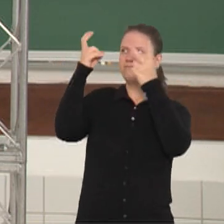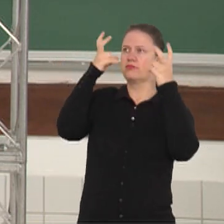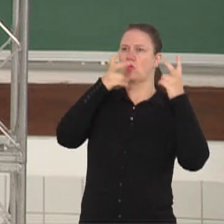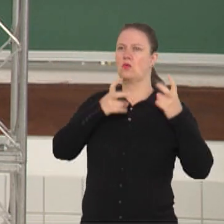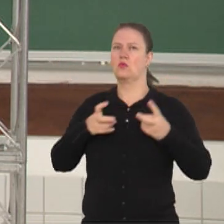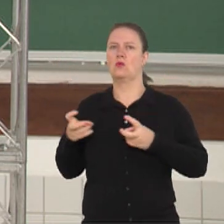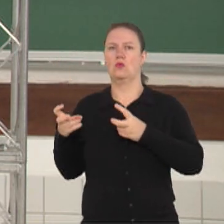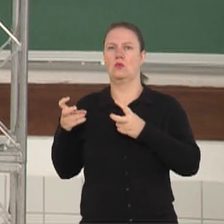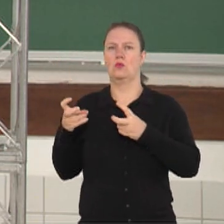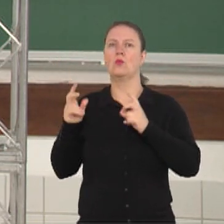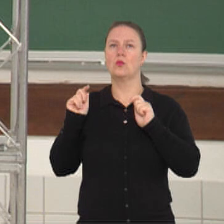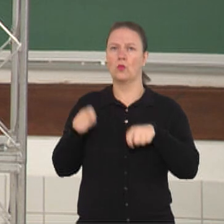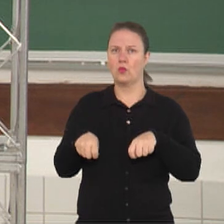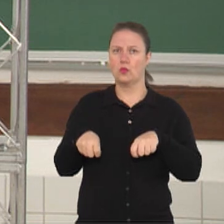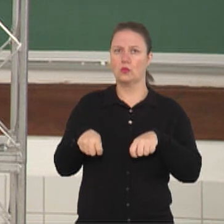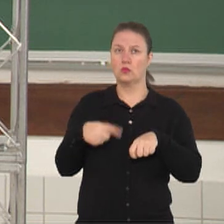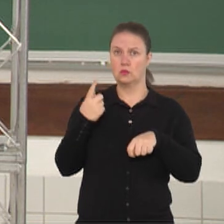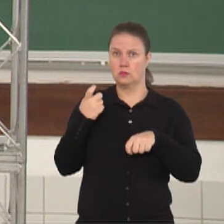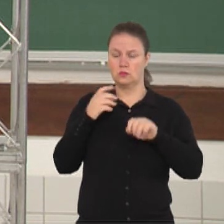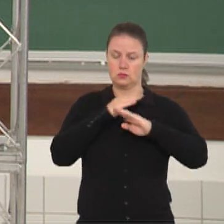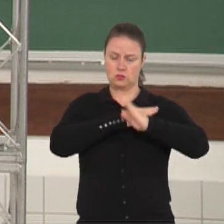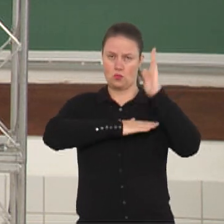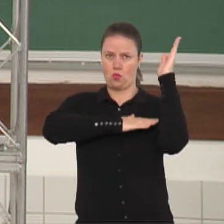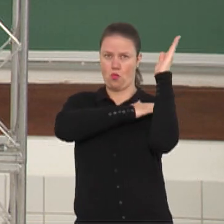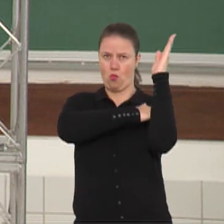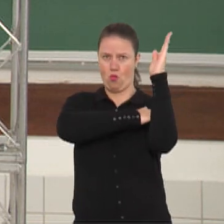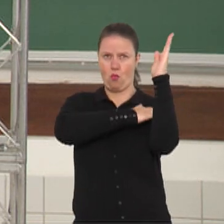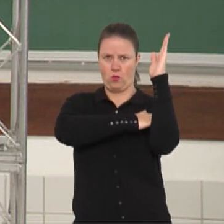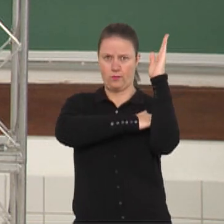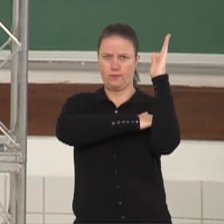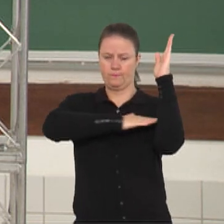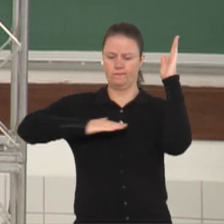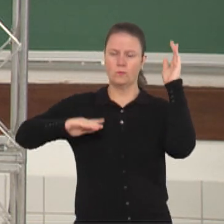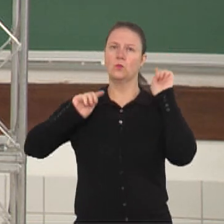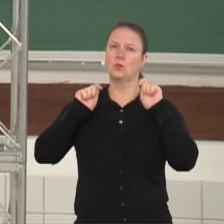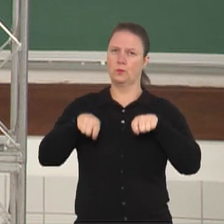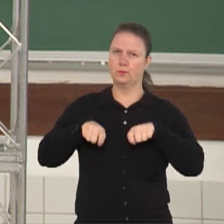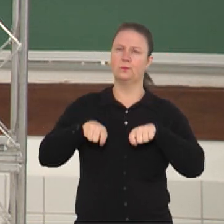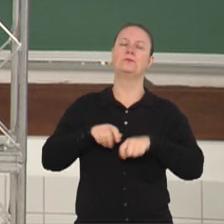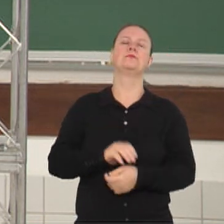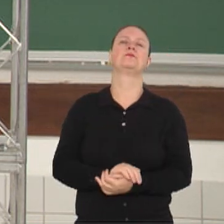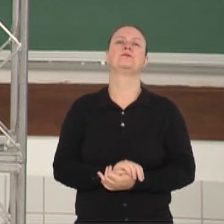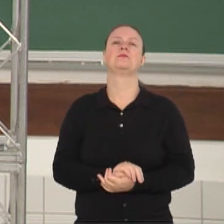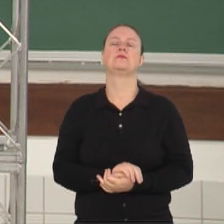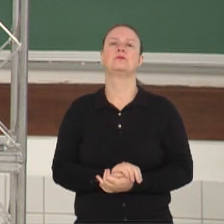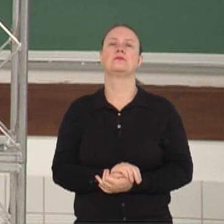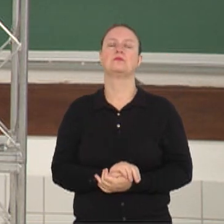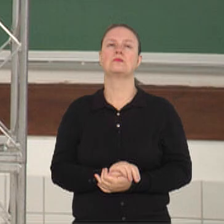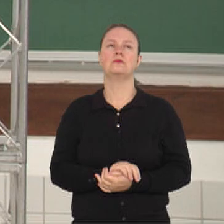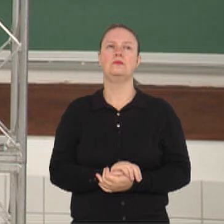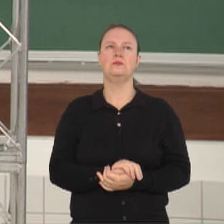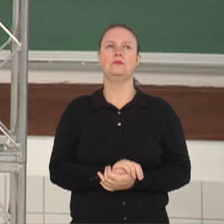dá. Mas a gente precisa analisar a fundo algumas questões. Então vamos lá.